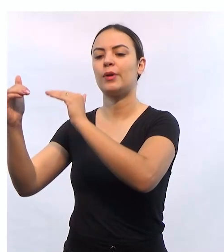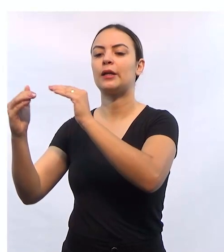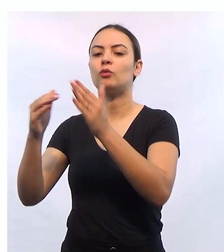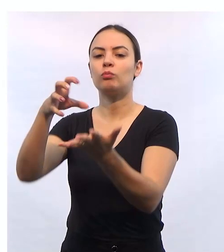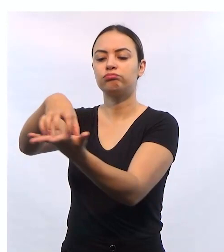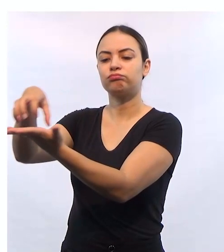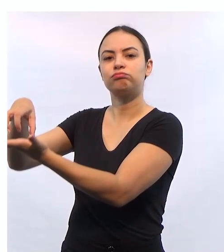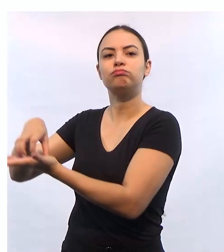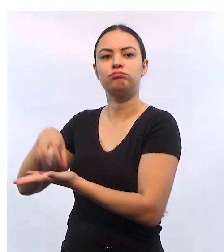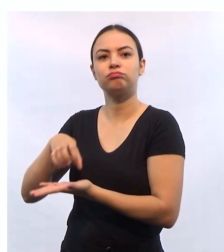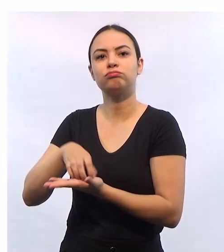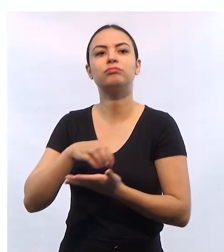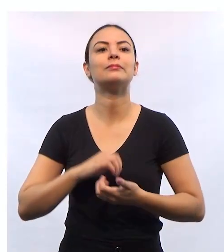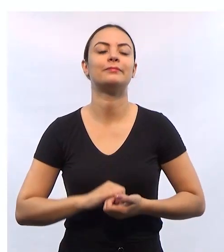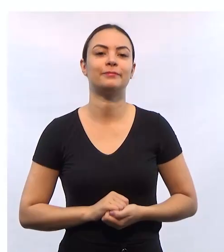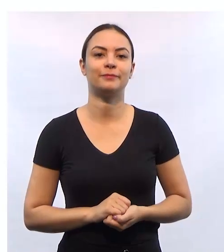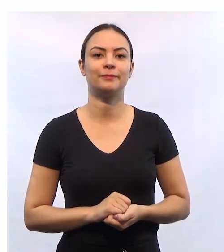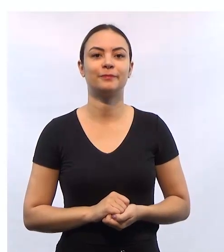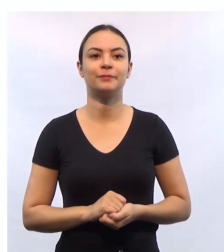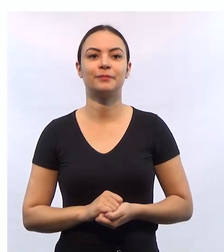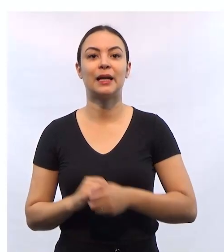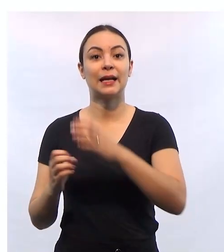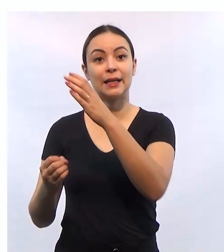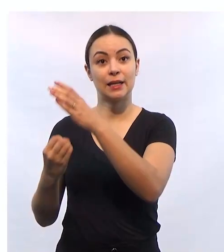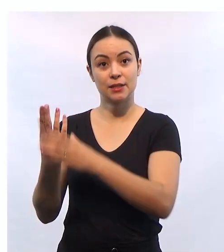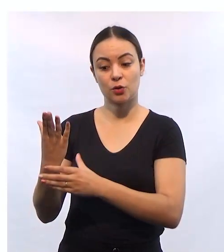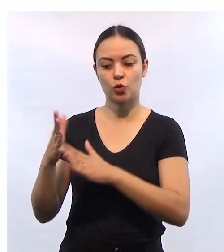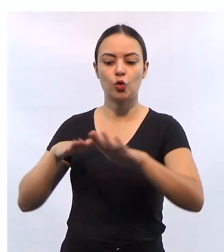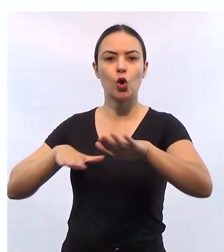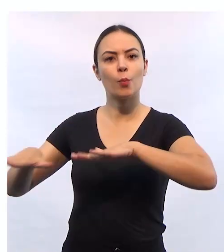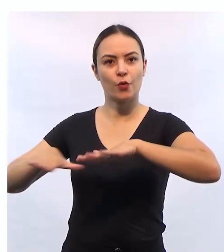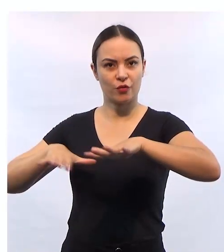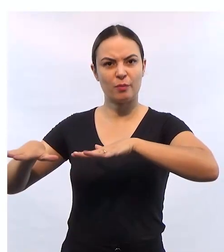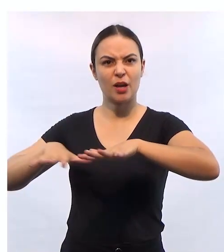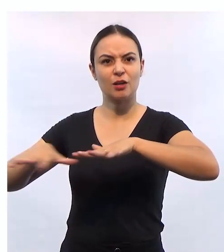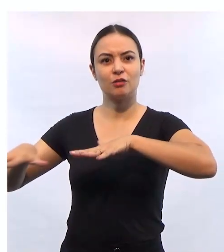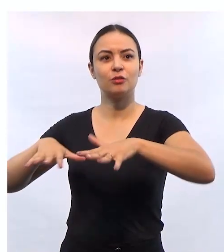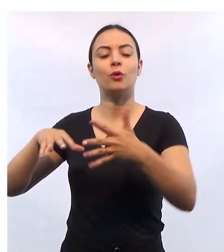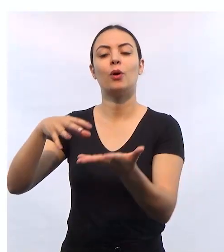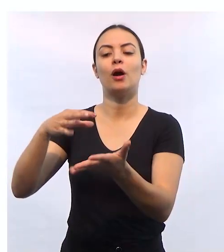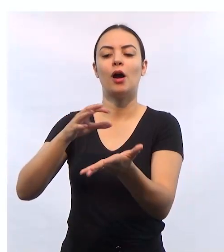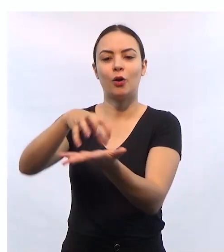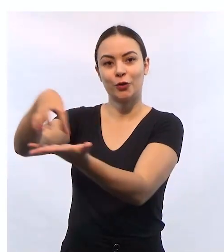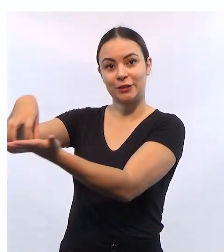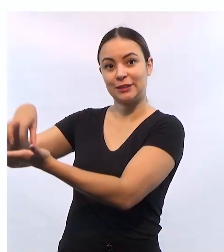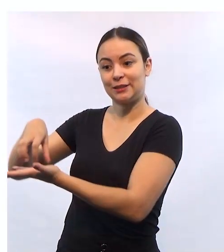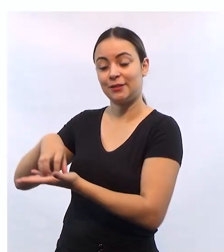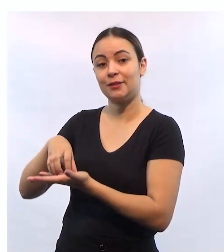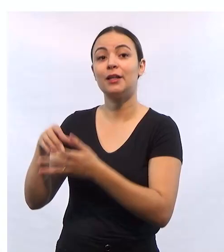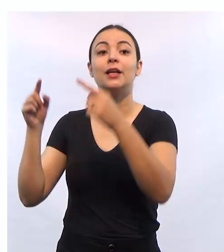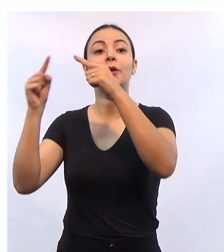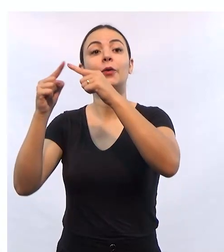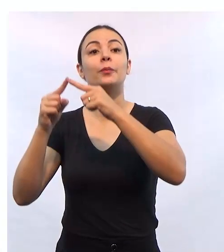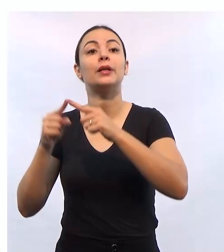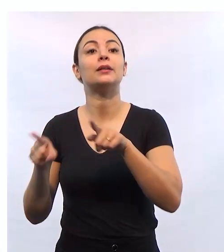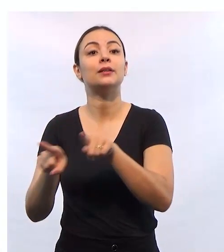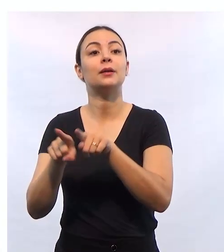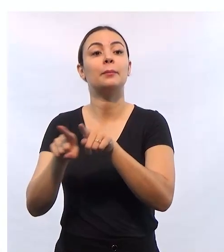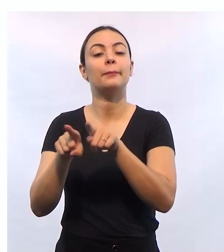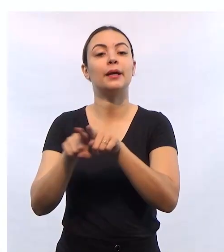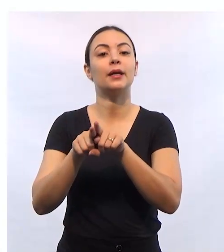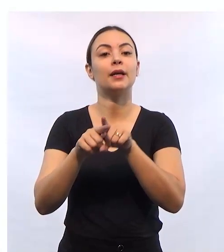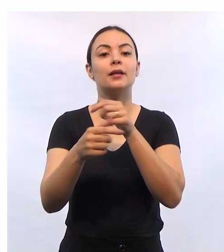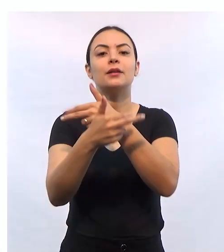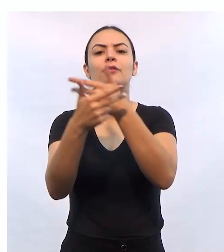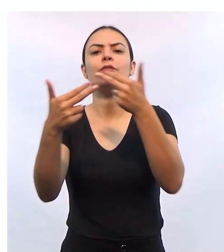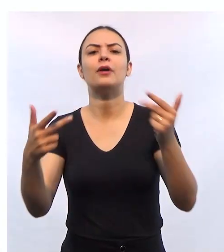organizacional. Dentre outros fatores, ó, para a criação deste movimento está também a pluralidade de mudanças no mundo.